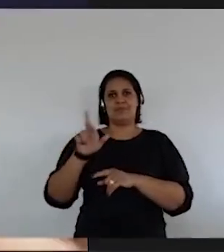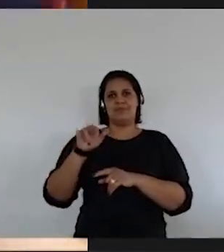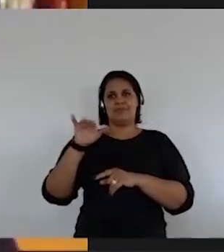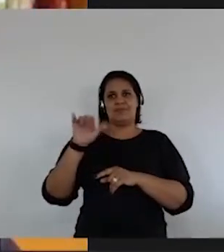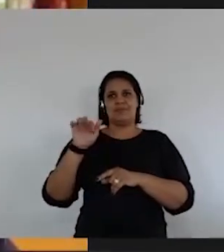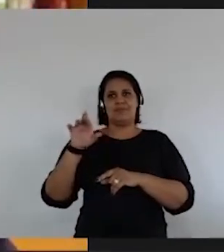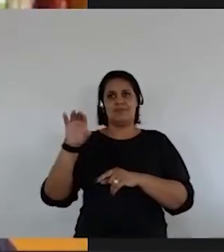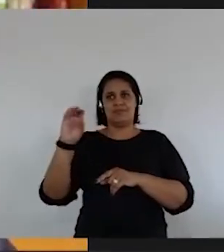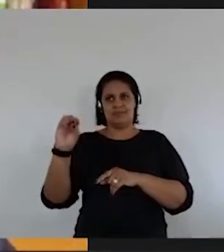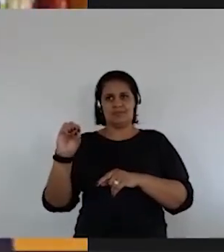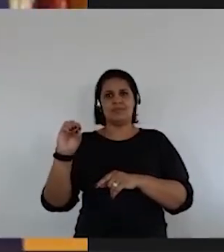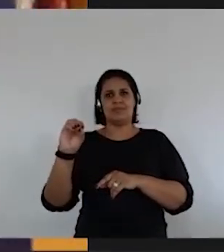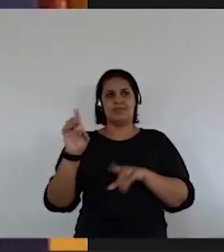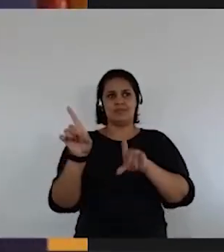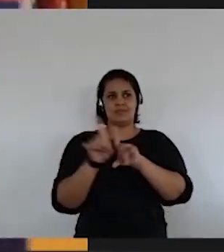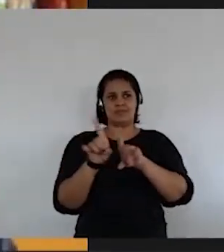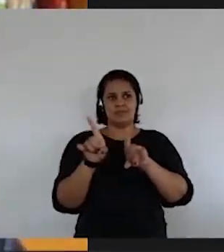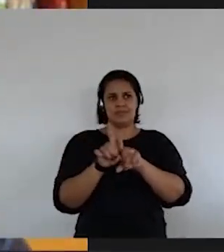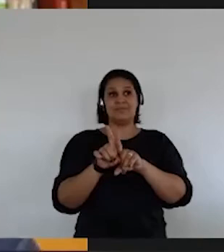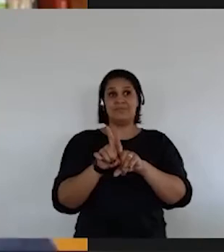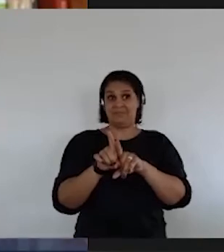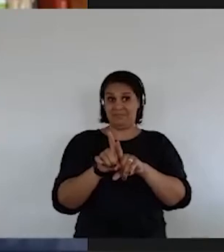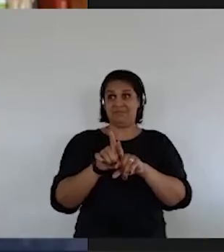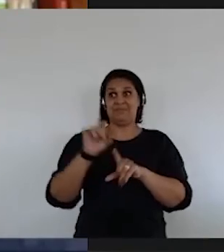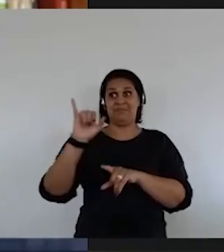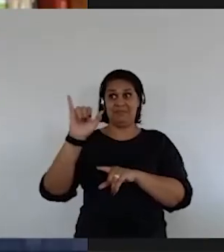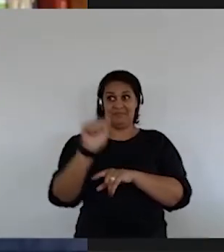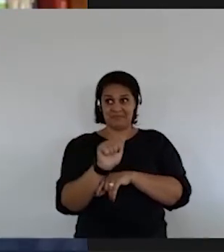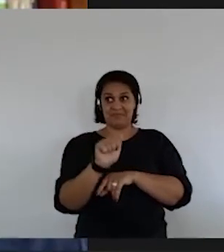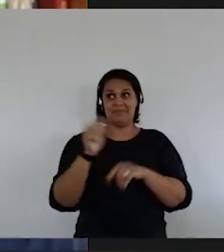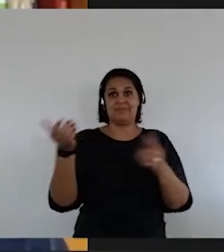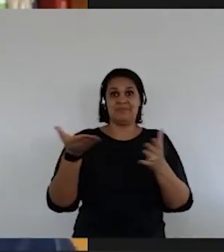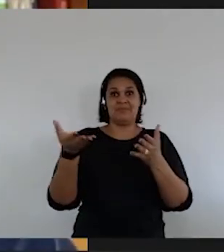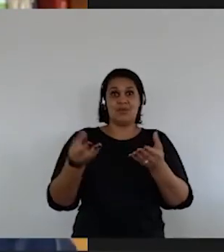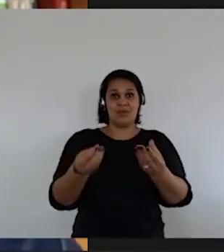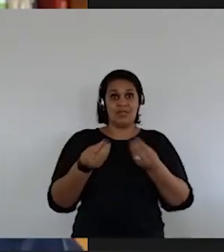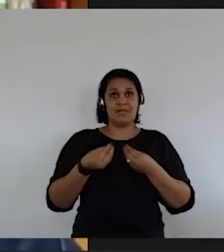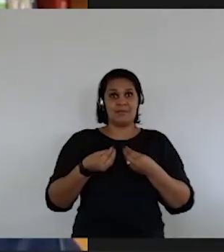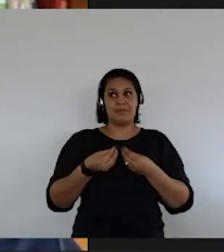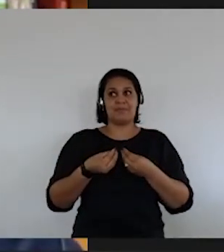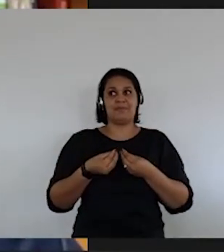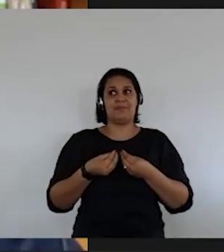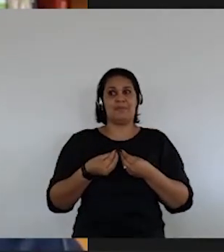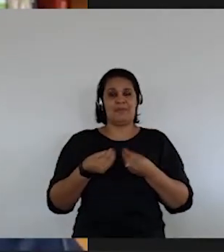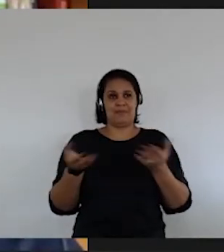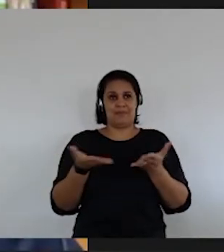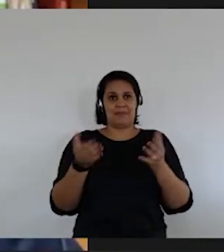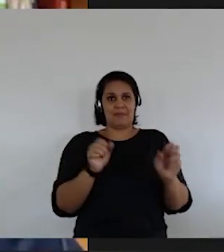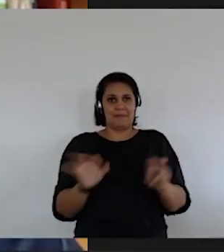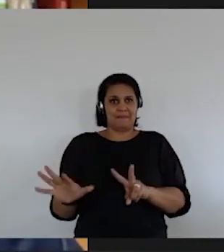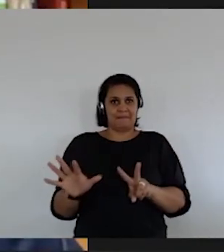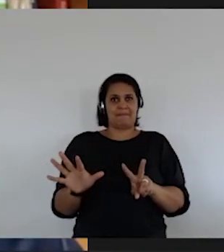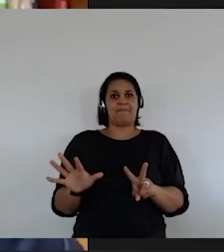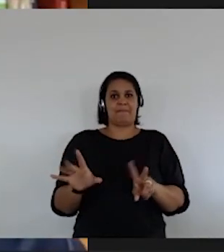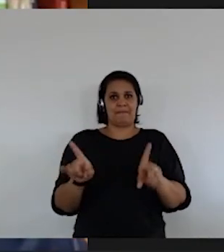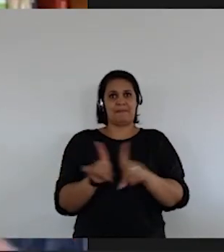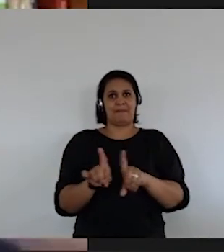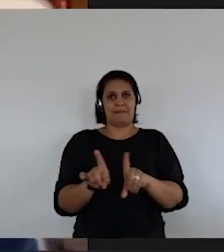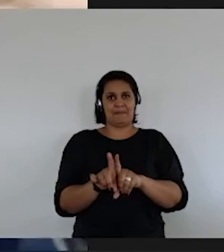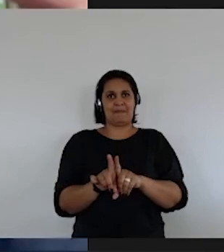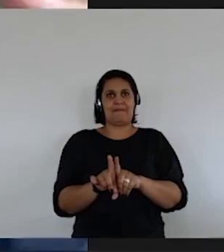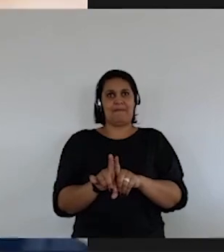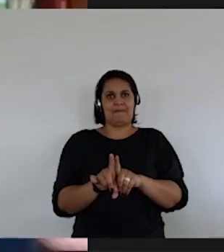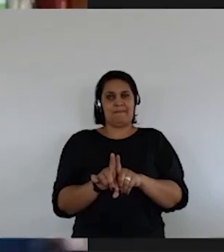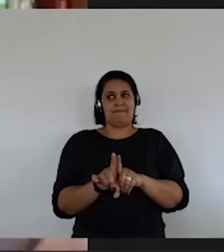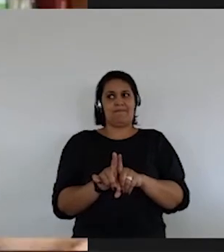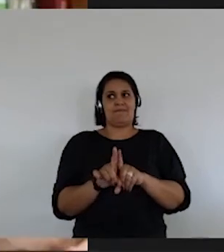e esse de inteligência artificial que eu recebi essa semana também. E são temas que estão aqui